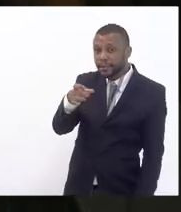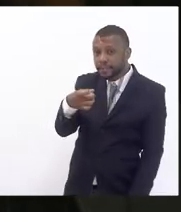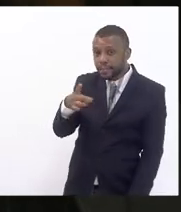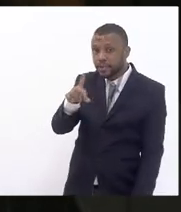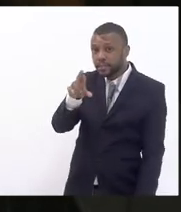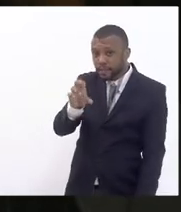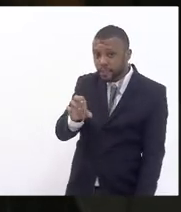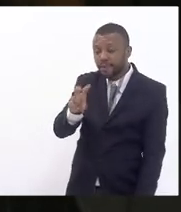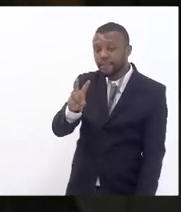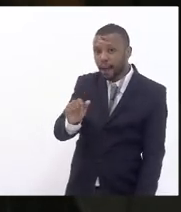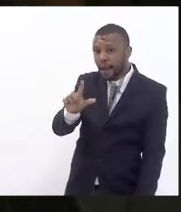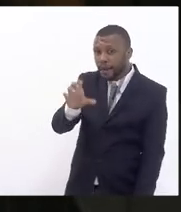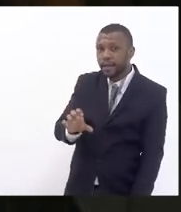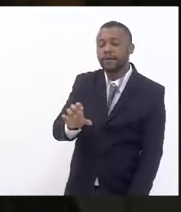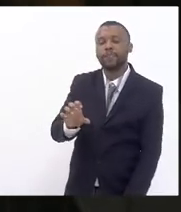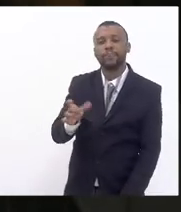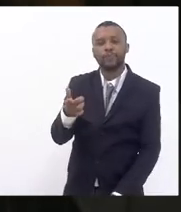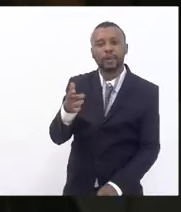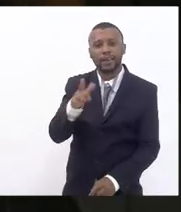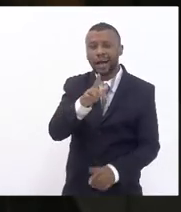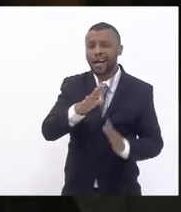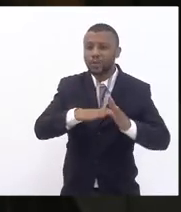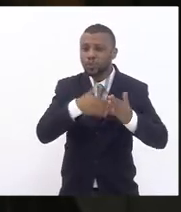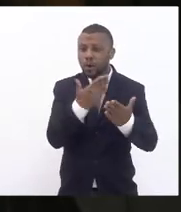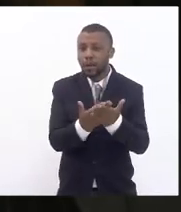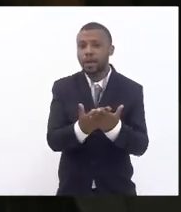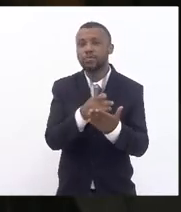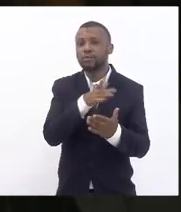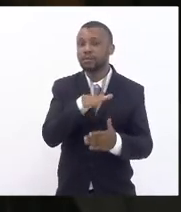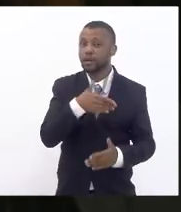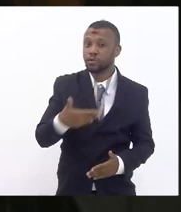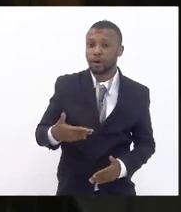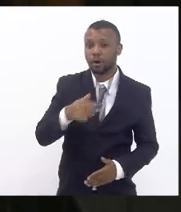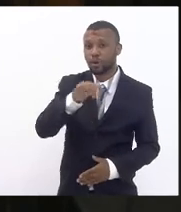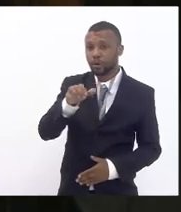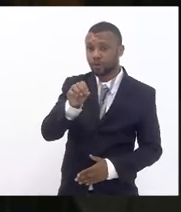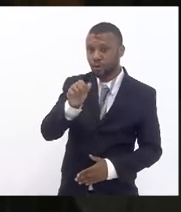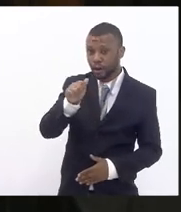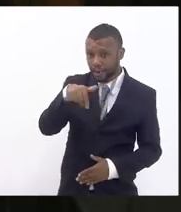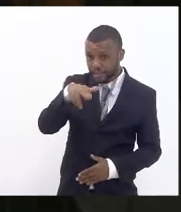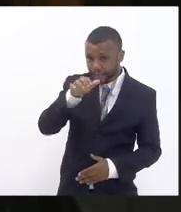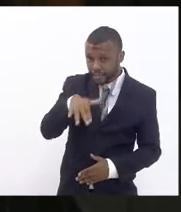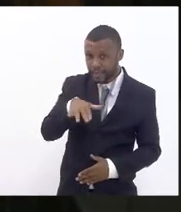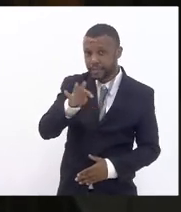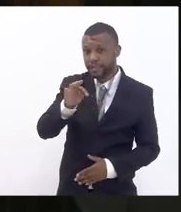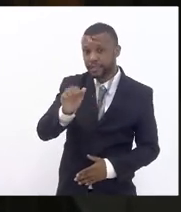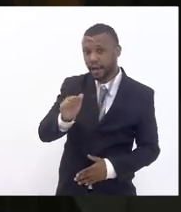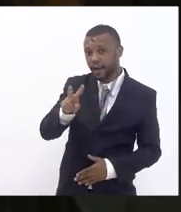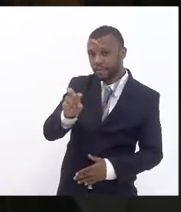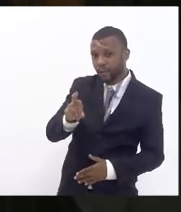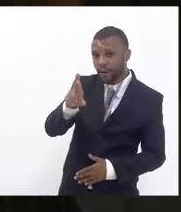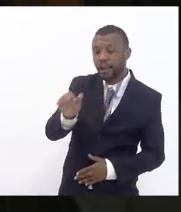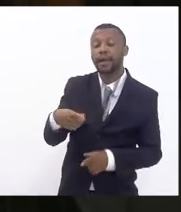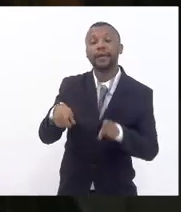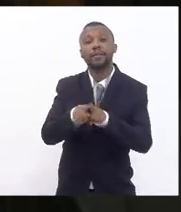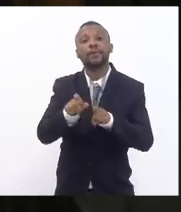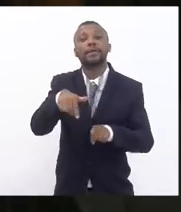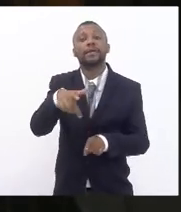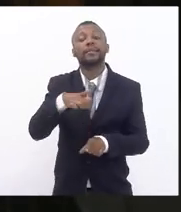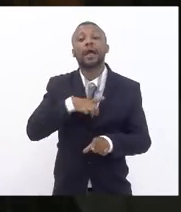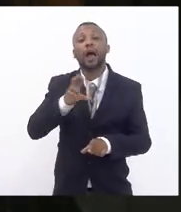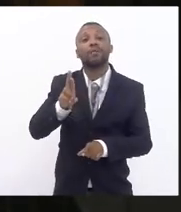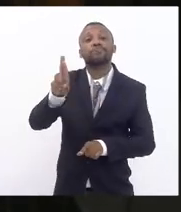Estadual Joaquim Távora, tratando de questões específicas desse colégio, fazendo ver ao secretário e à sua equipe que para quem está governando a educação no